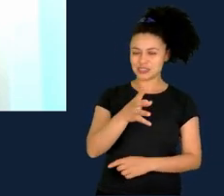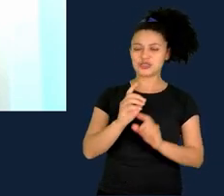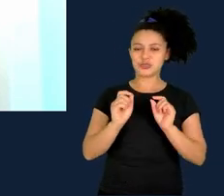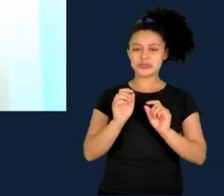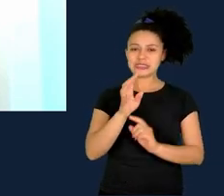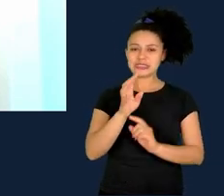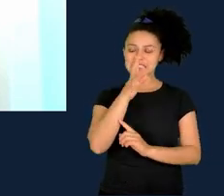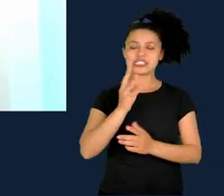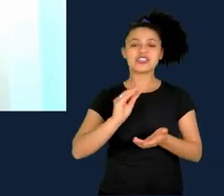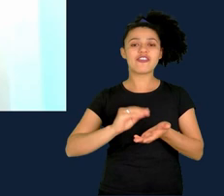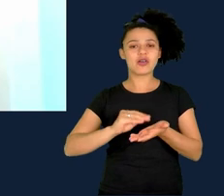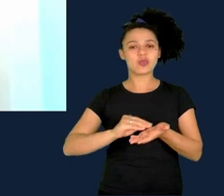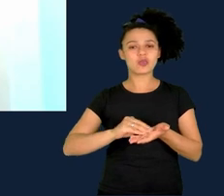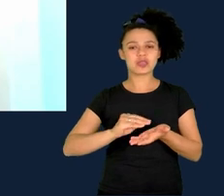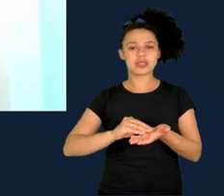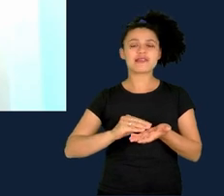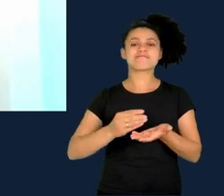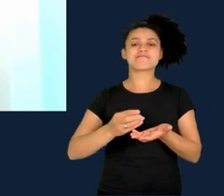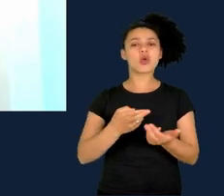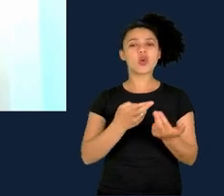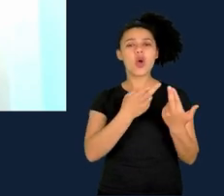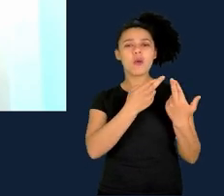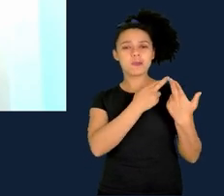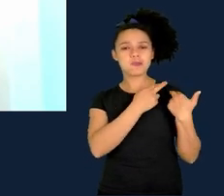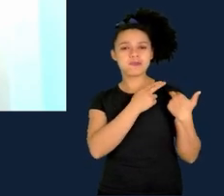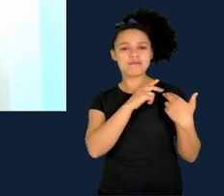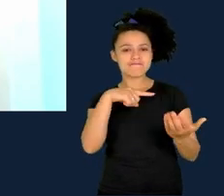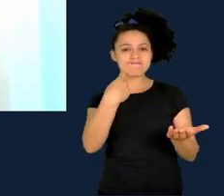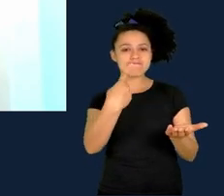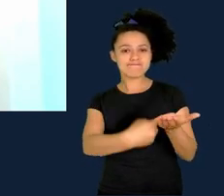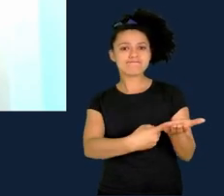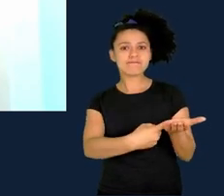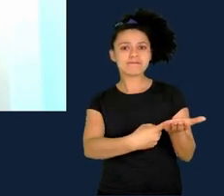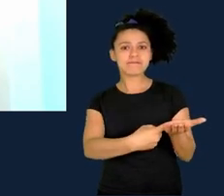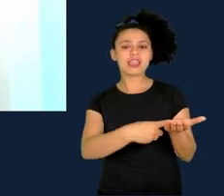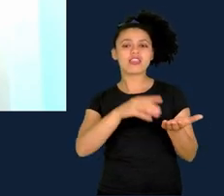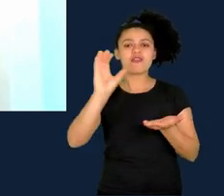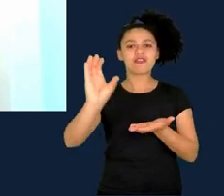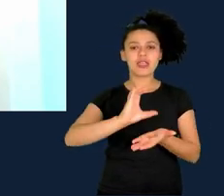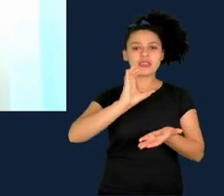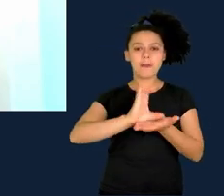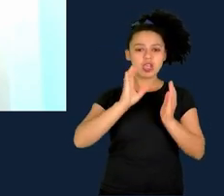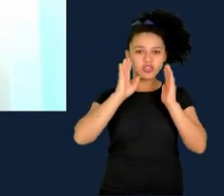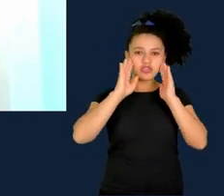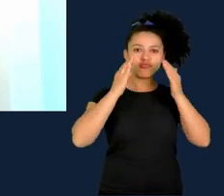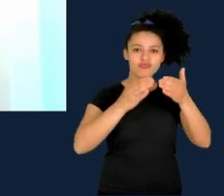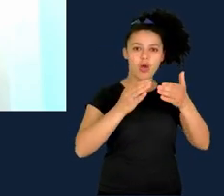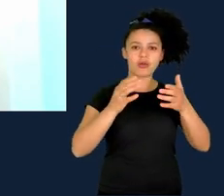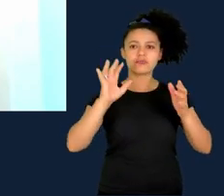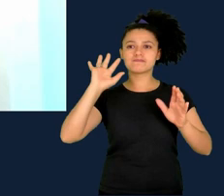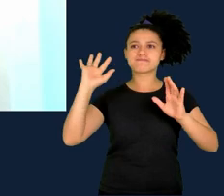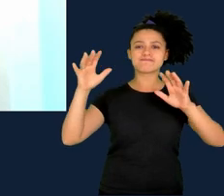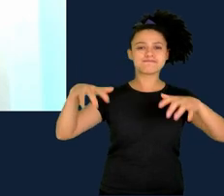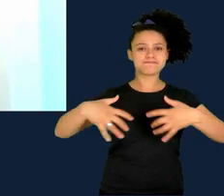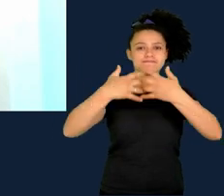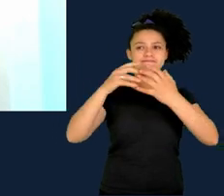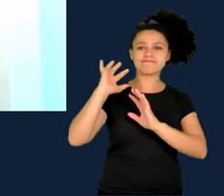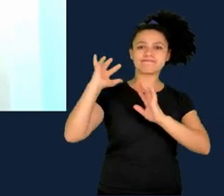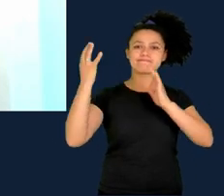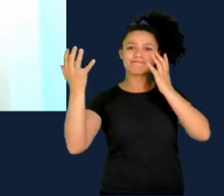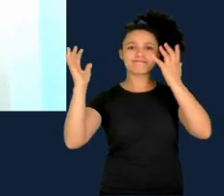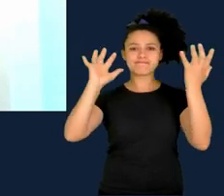falta, ao compromisso real de financiamento climático, né, e como isso reflete na